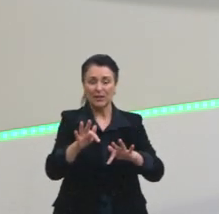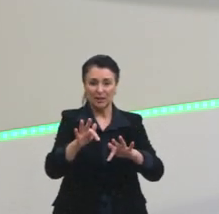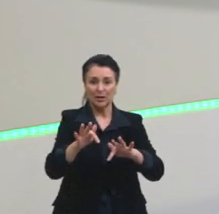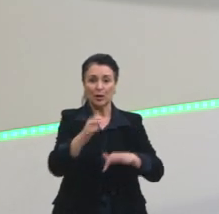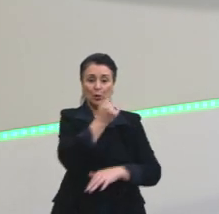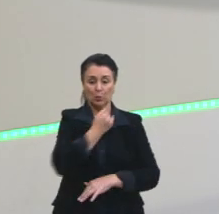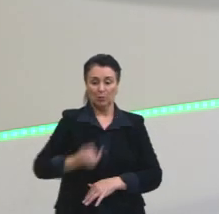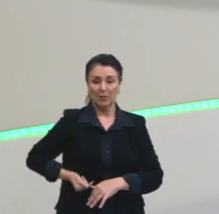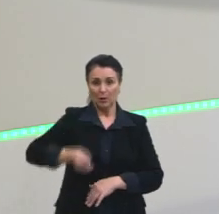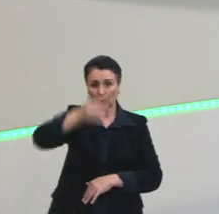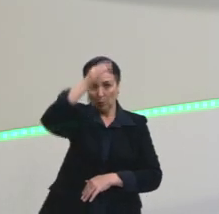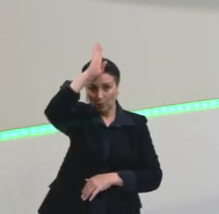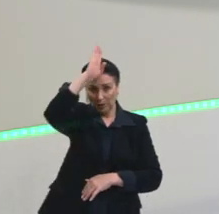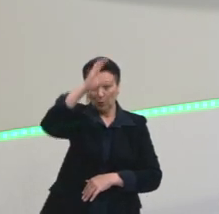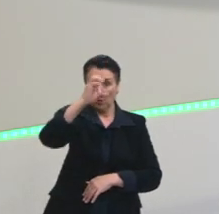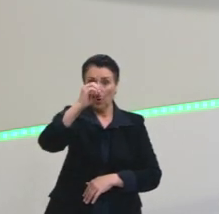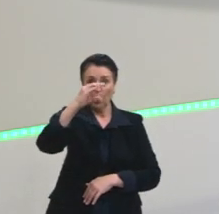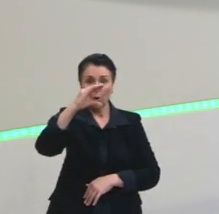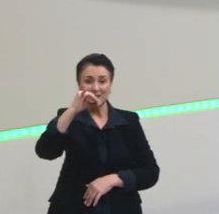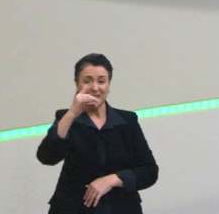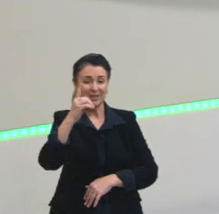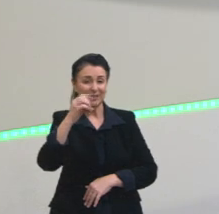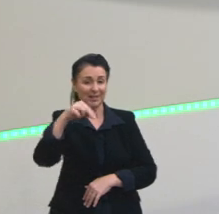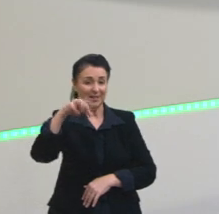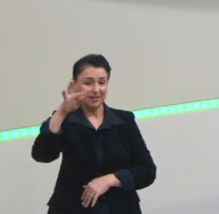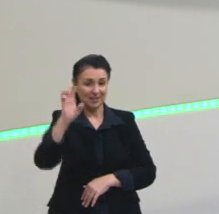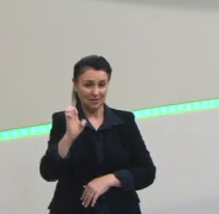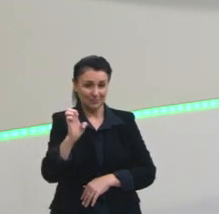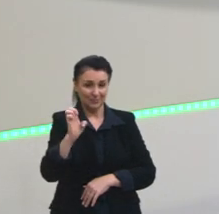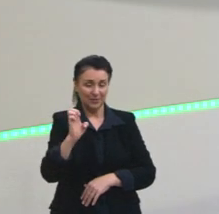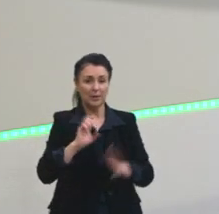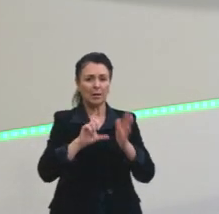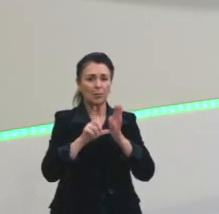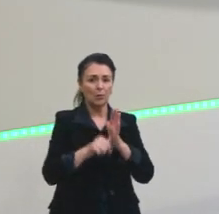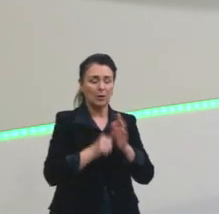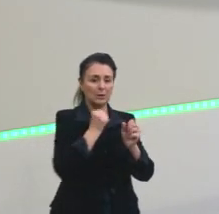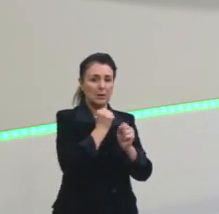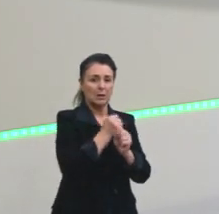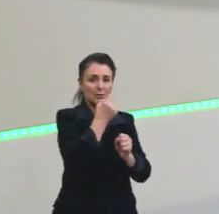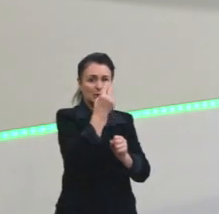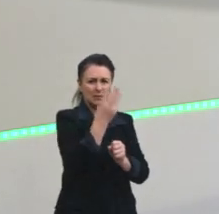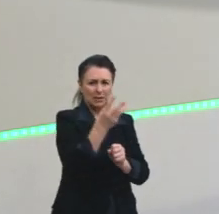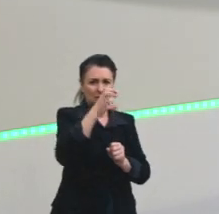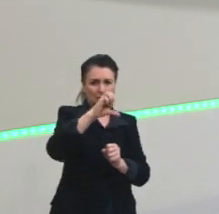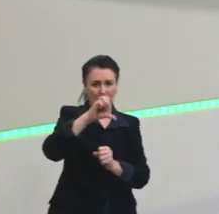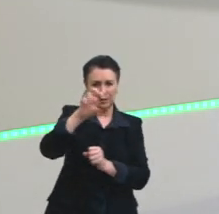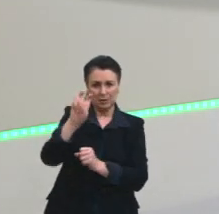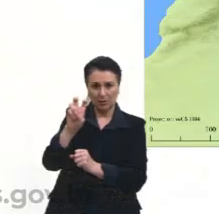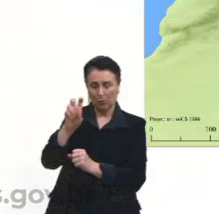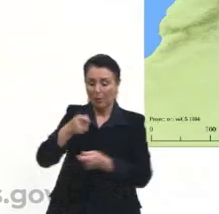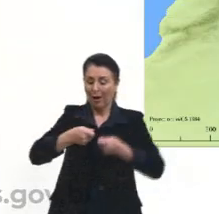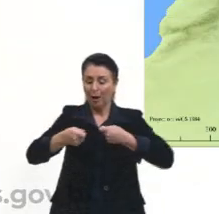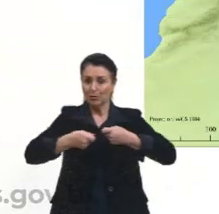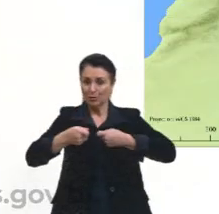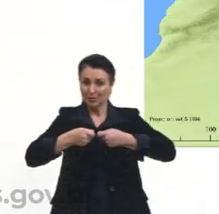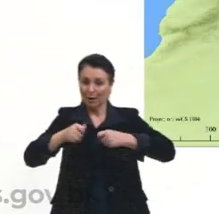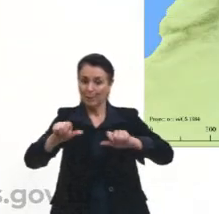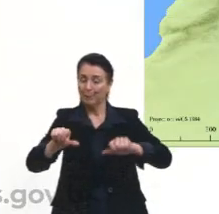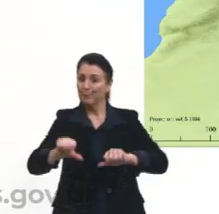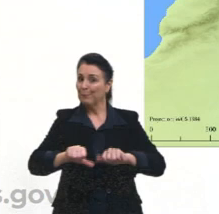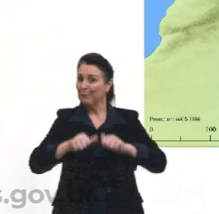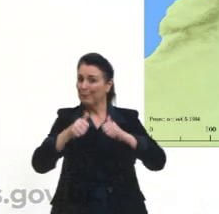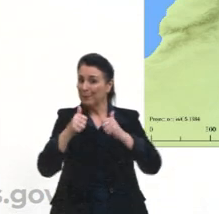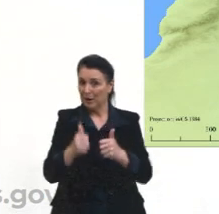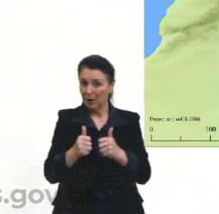uma questão importante porque em 395 para conseguir administrar melhor o império